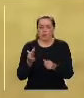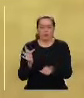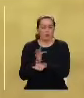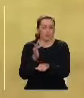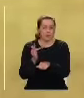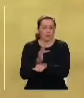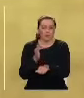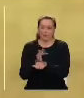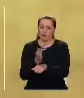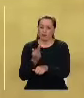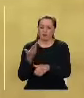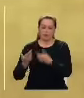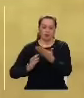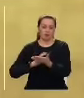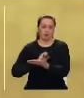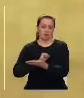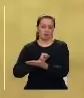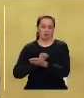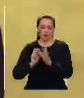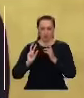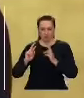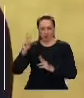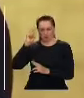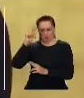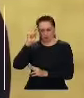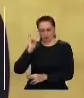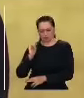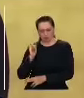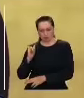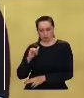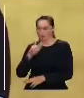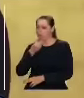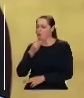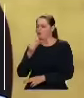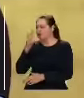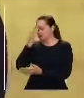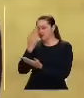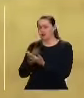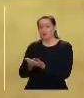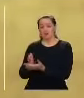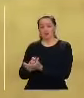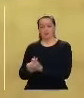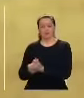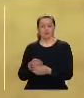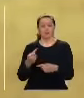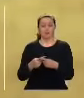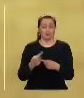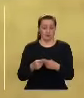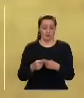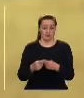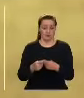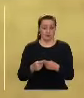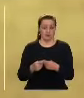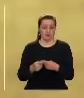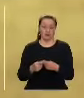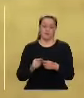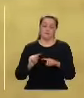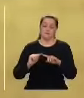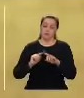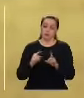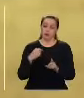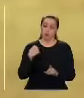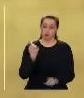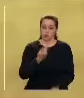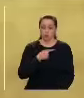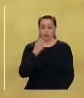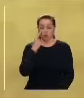não acredito mais no casamento, não acredito mais na pessoa. Mas só que com os bons olhos e com